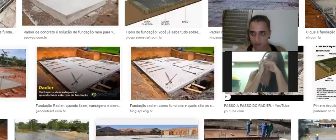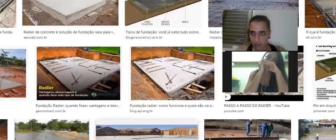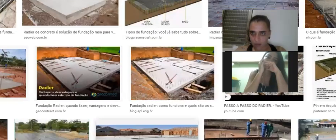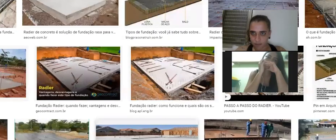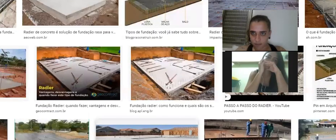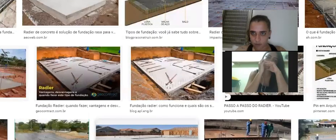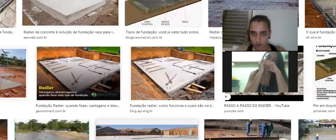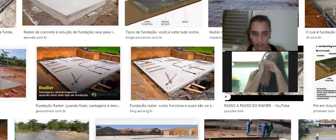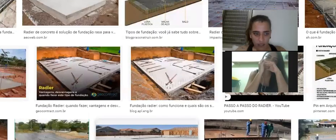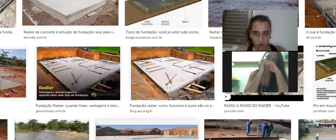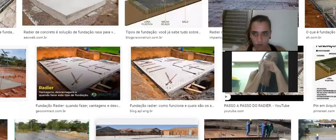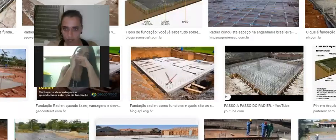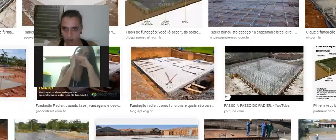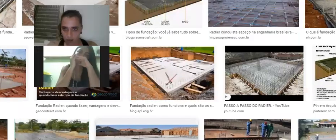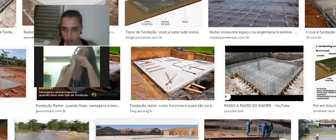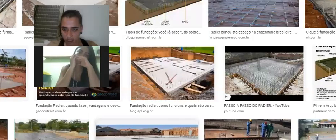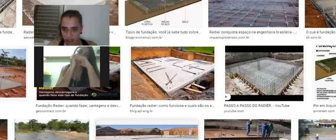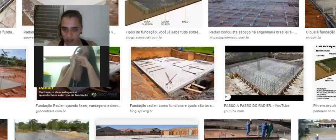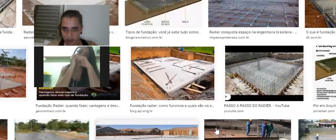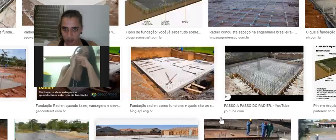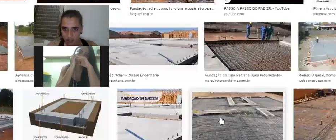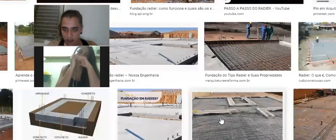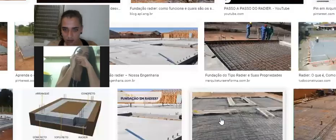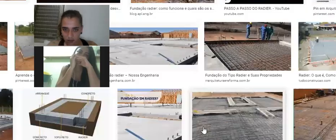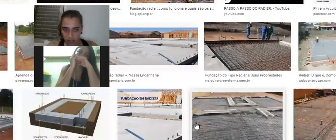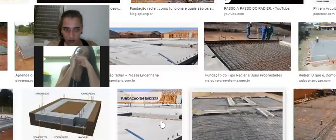Então o cara vem, deixa eu ver se tem alguma aqui com os caras